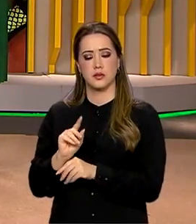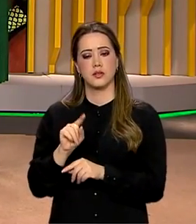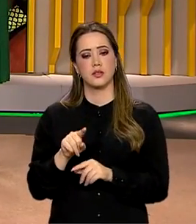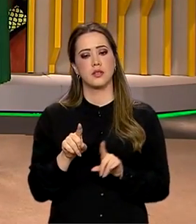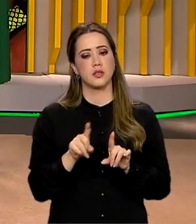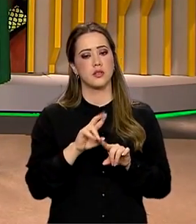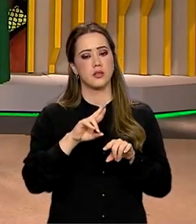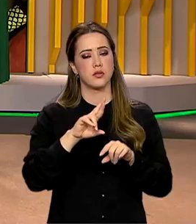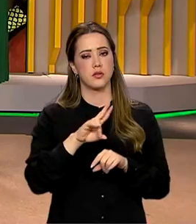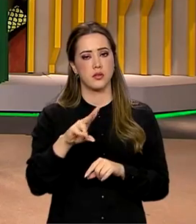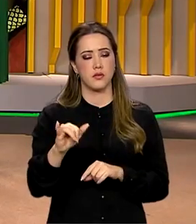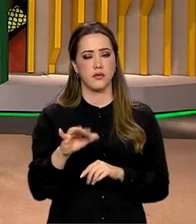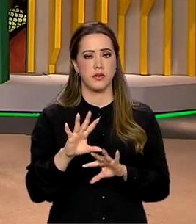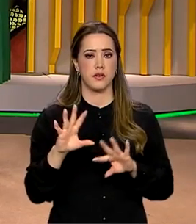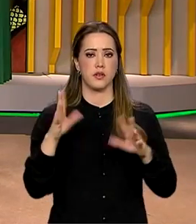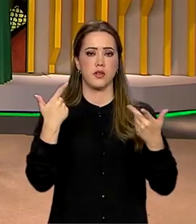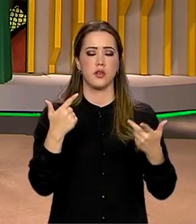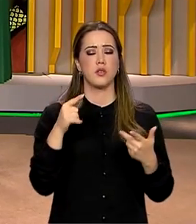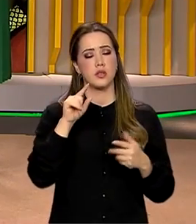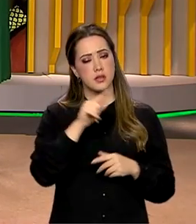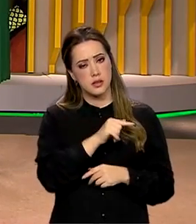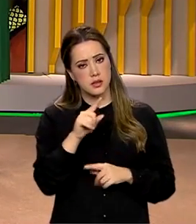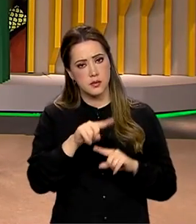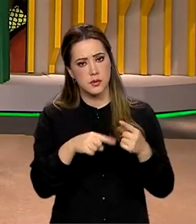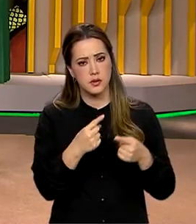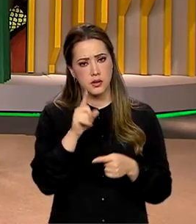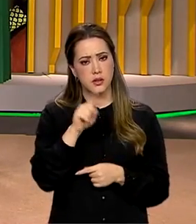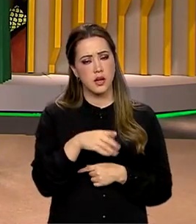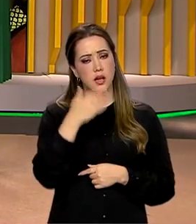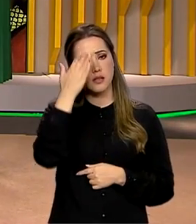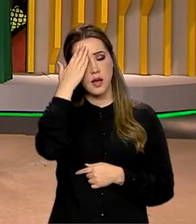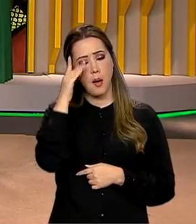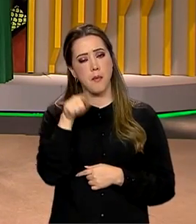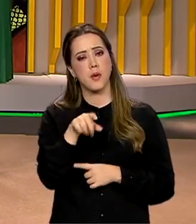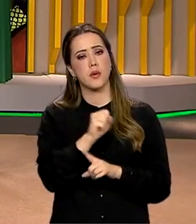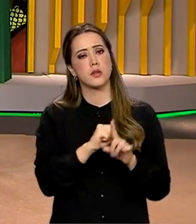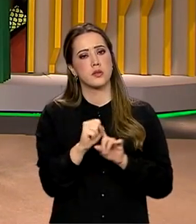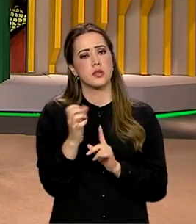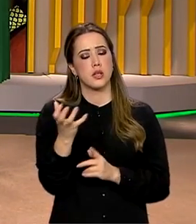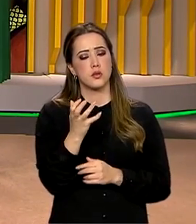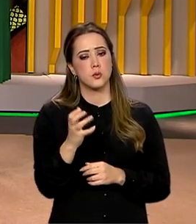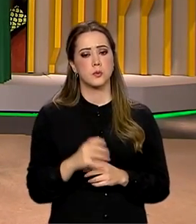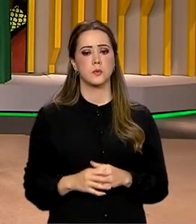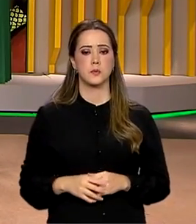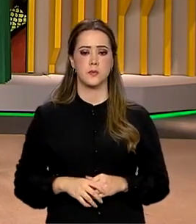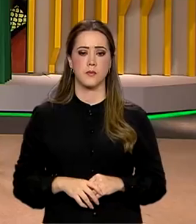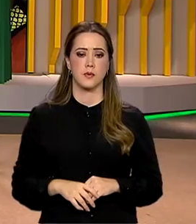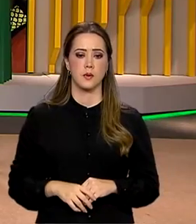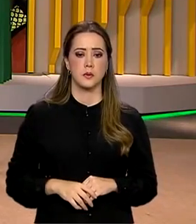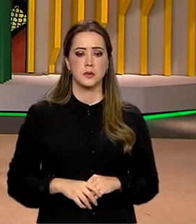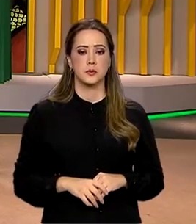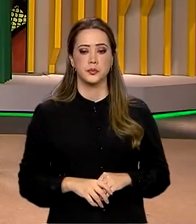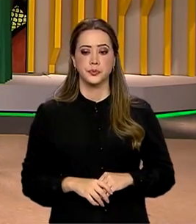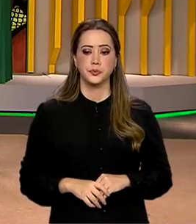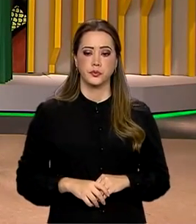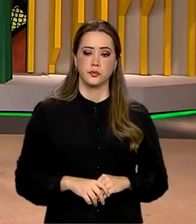vem? Ouvir a sociedade fazer parte desse processo?